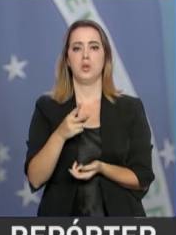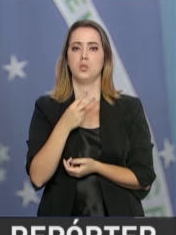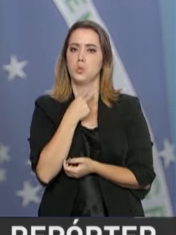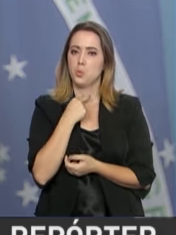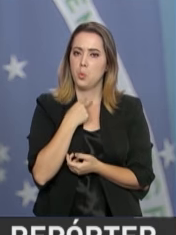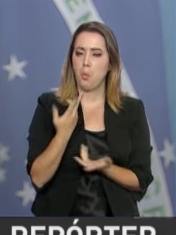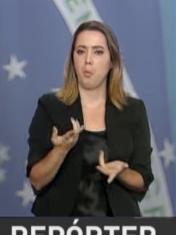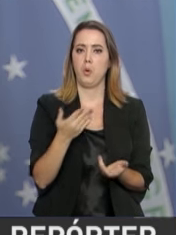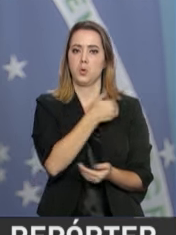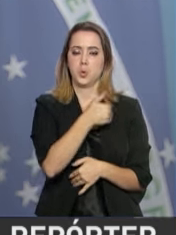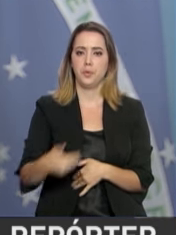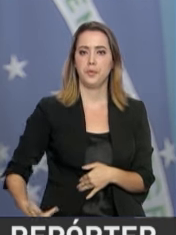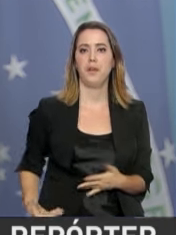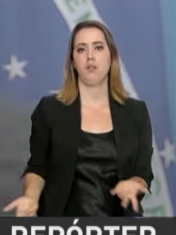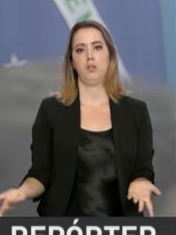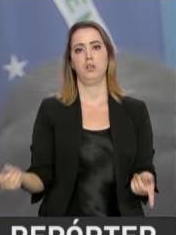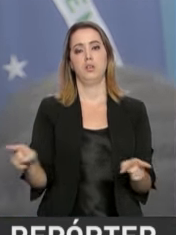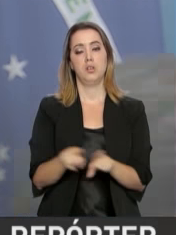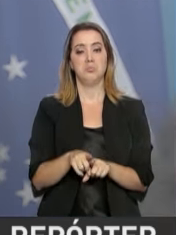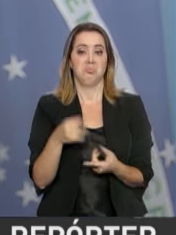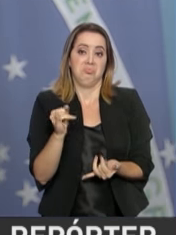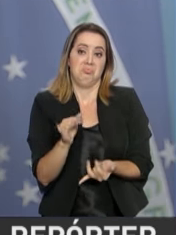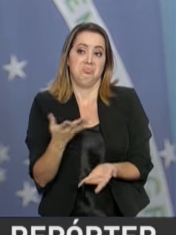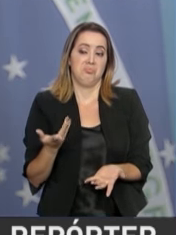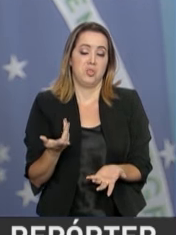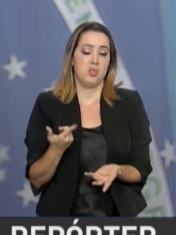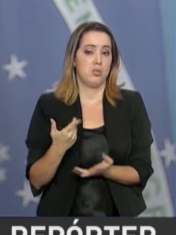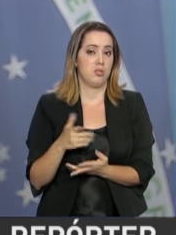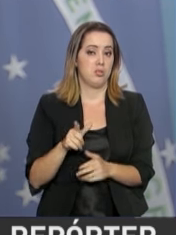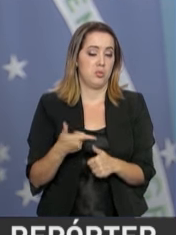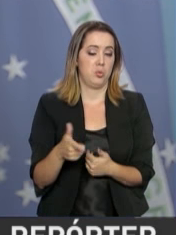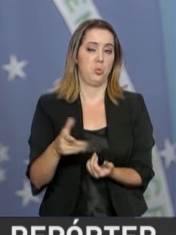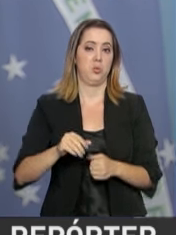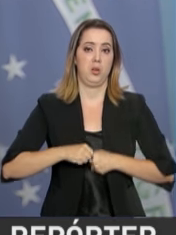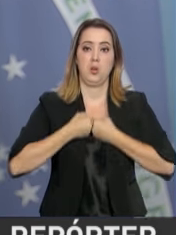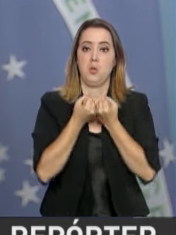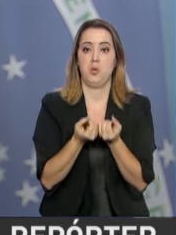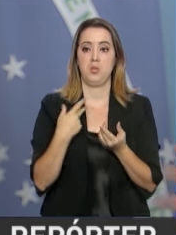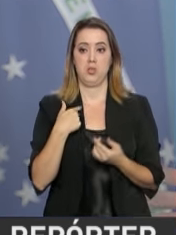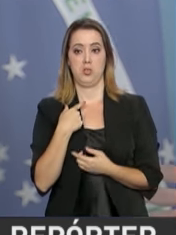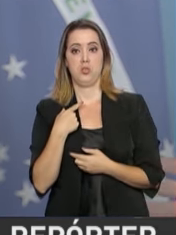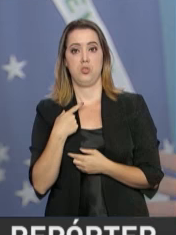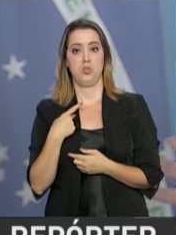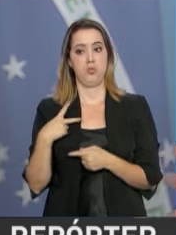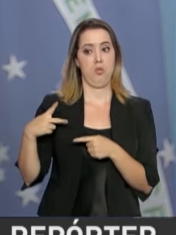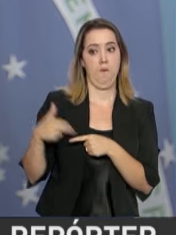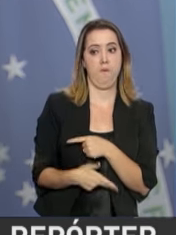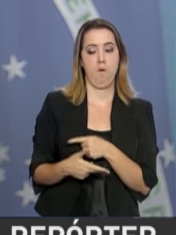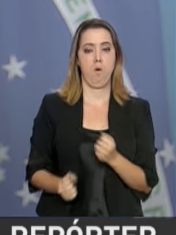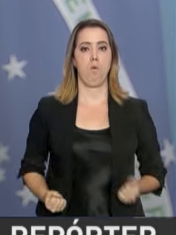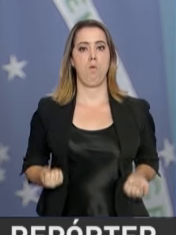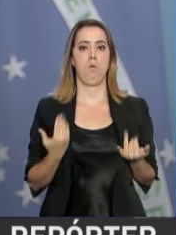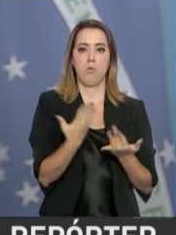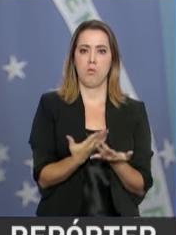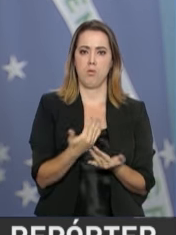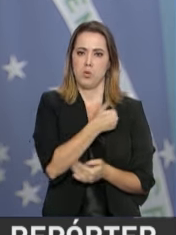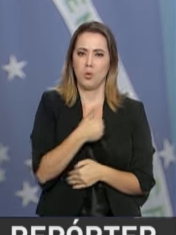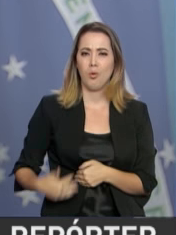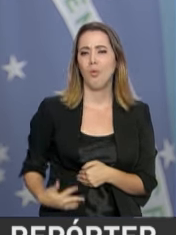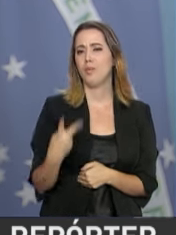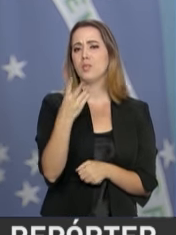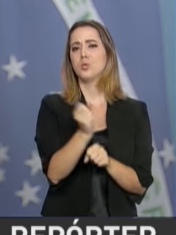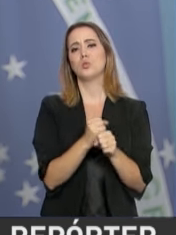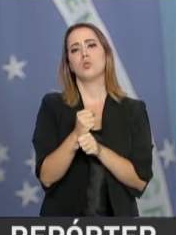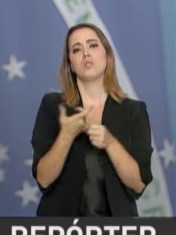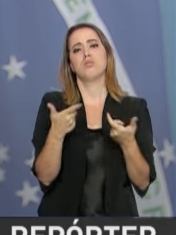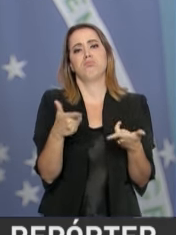você não tiver coragem, para que eu vou restringir os gastos num governo de 2 anos e pouco? Nenhum